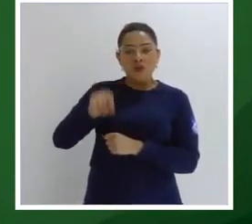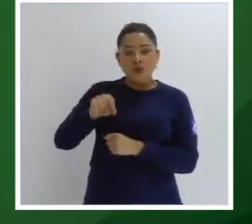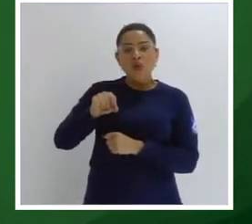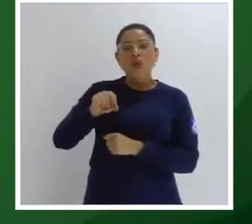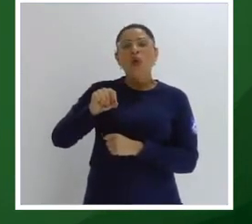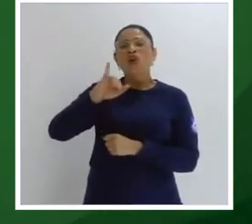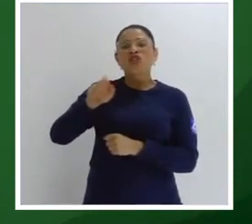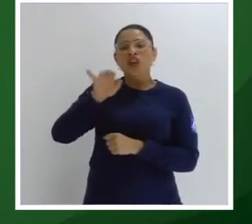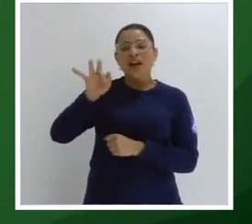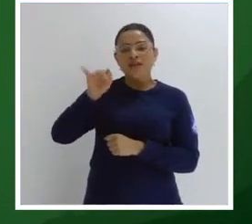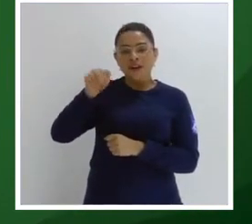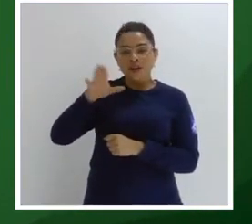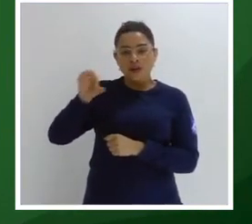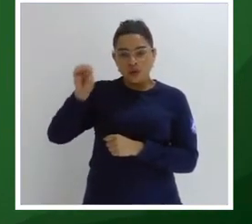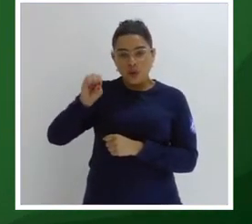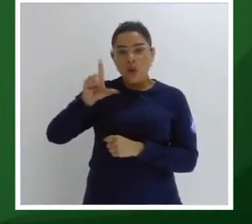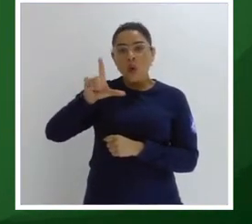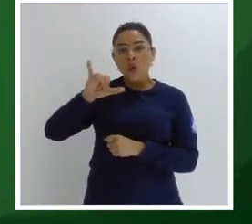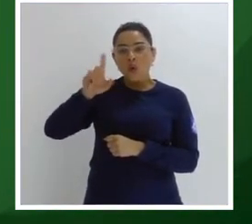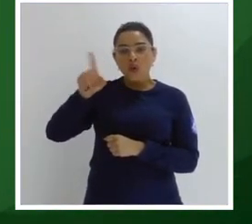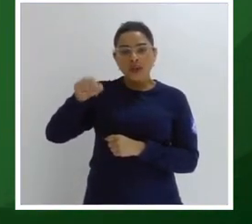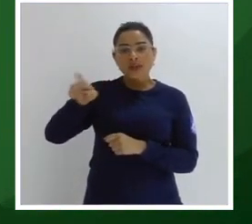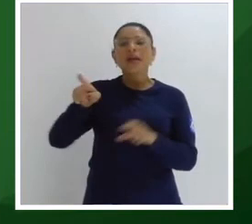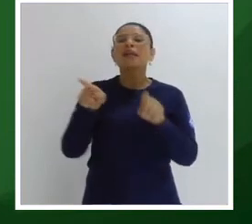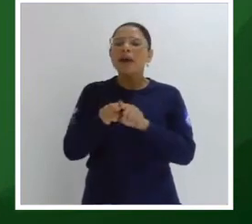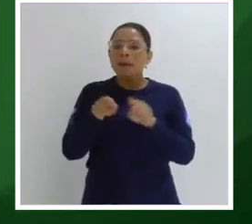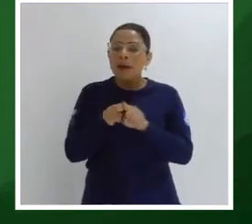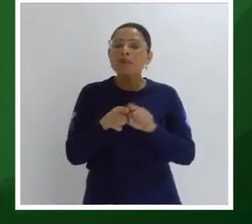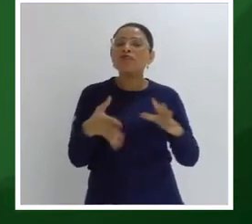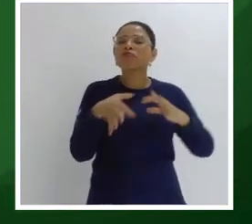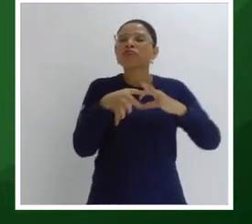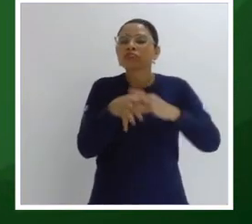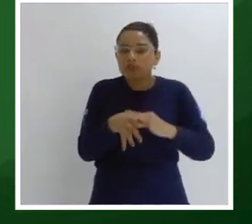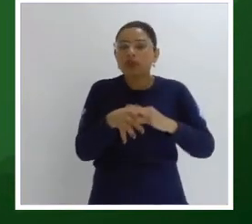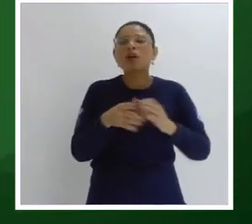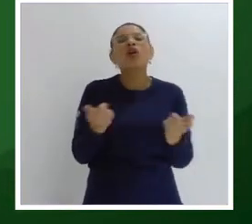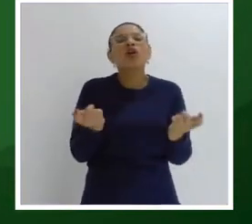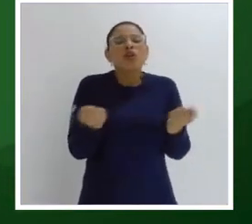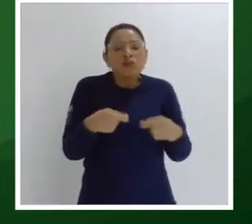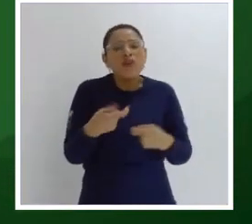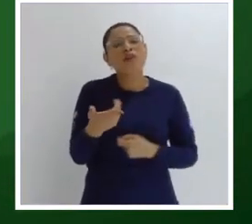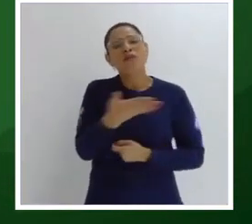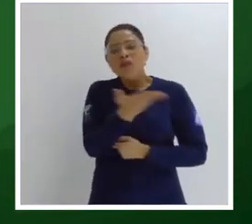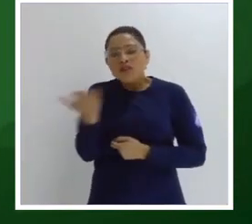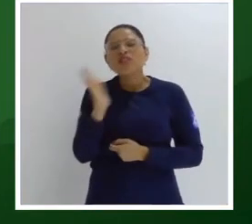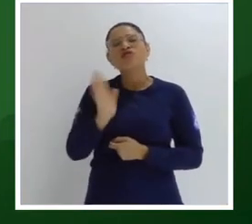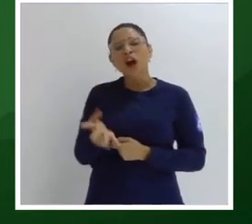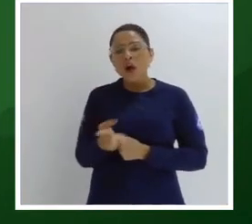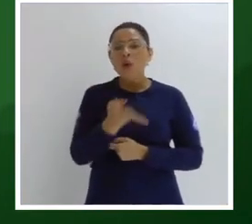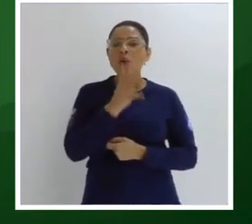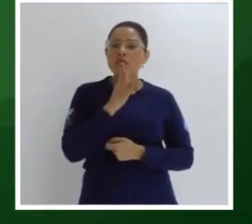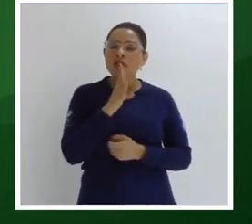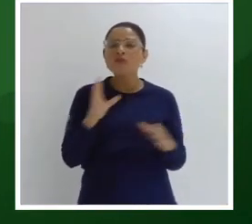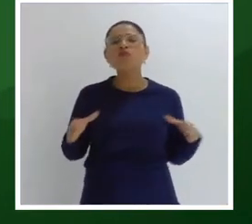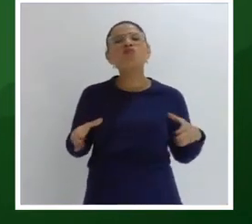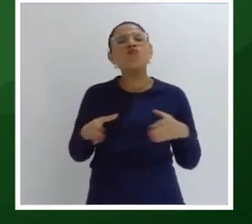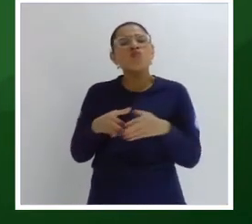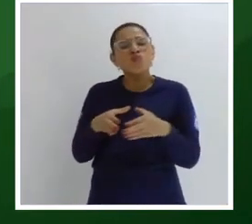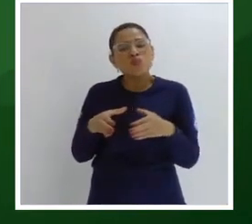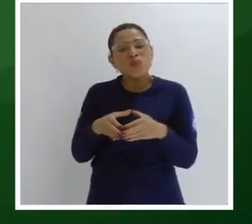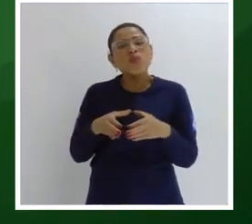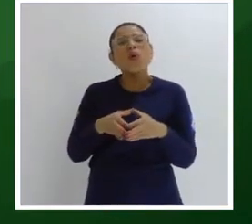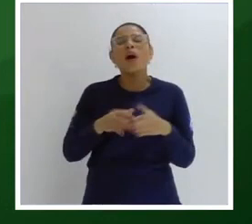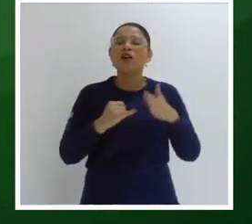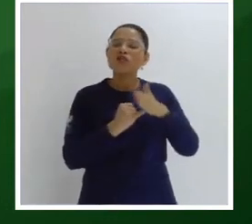Henrique e que é integrada também por um integrante notável que todos vocês já conhecem da nossa equipe aqui